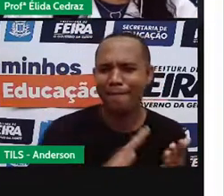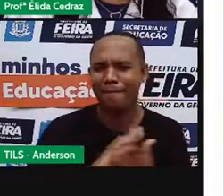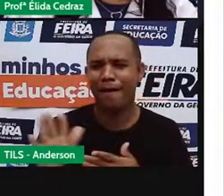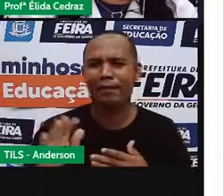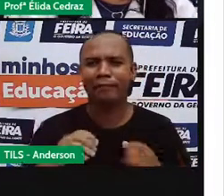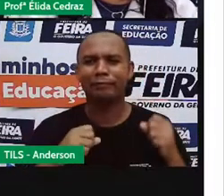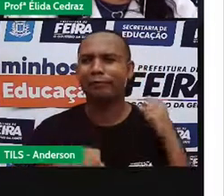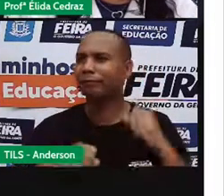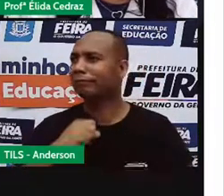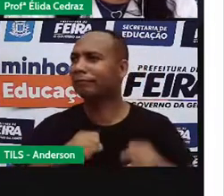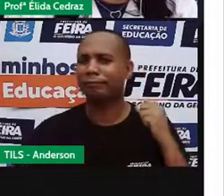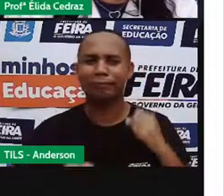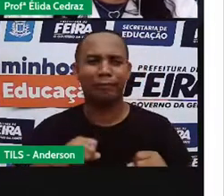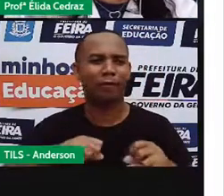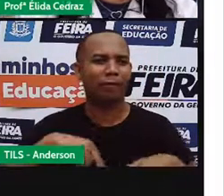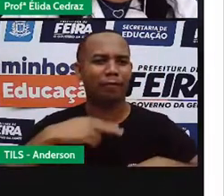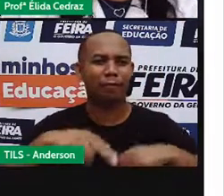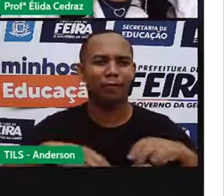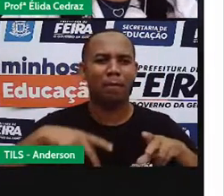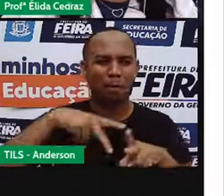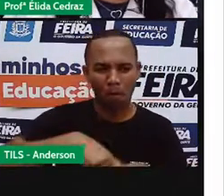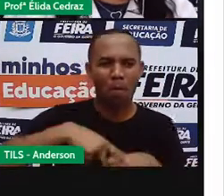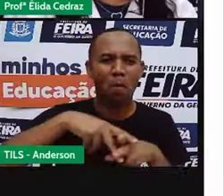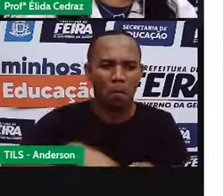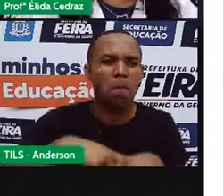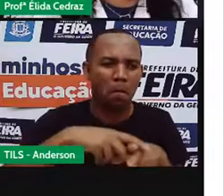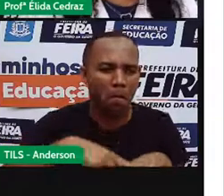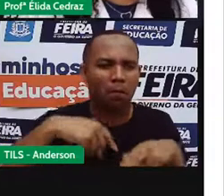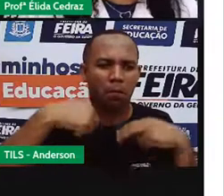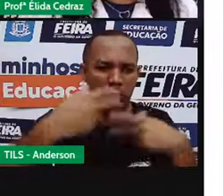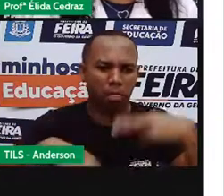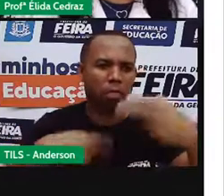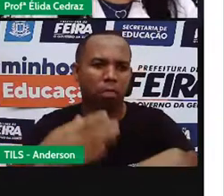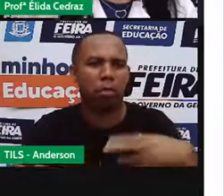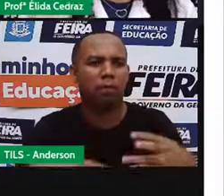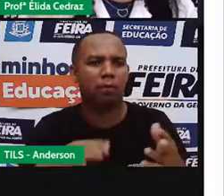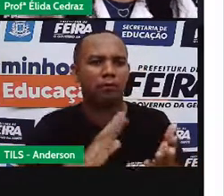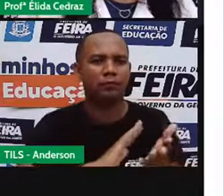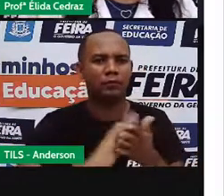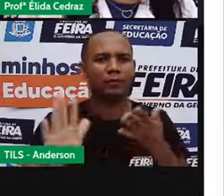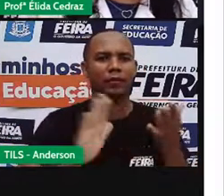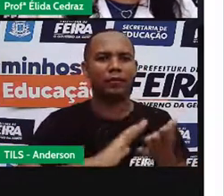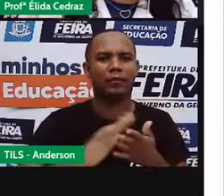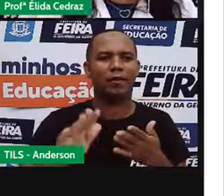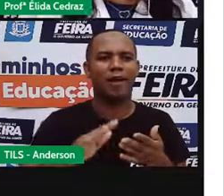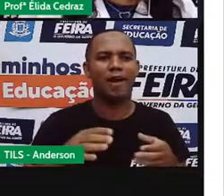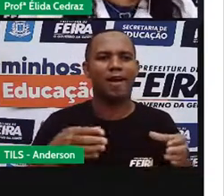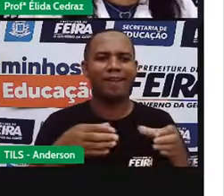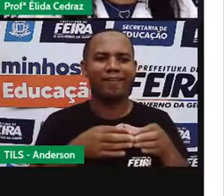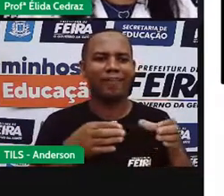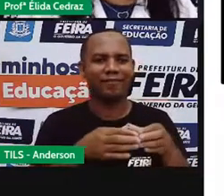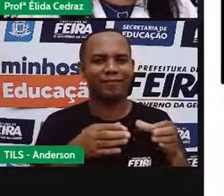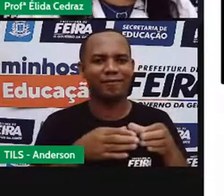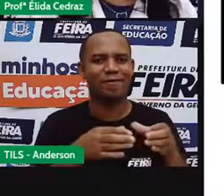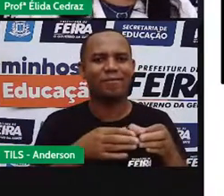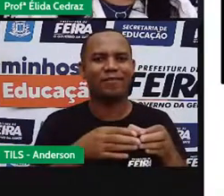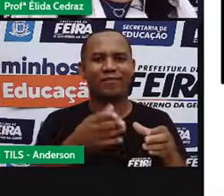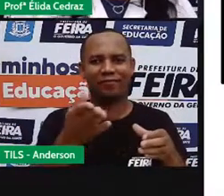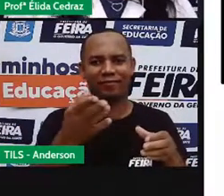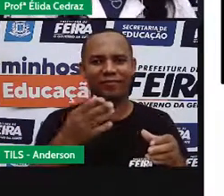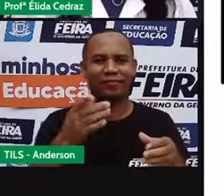caíram nos barrancos, cavalo caiu, soldado caiu, e isso garantiu a vitória nesse dia. Ó,